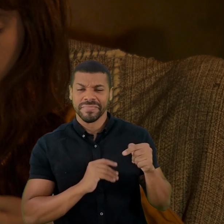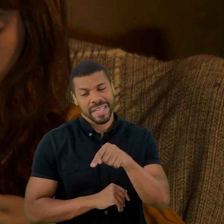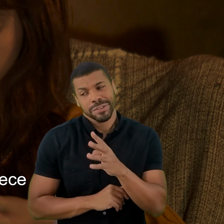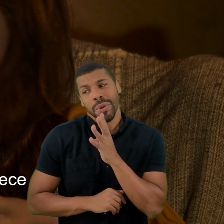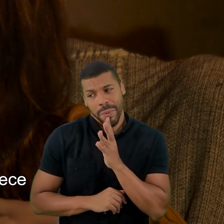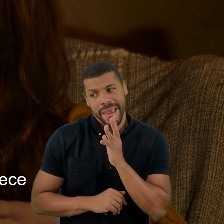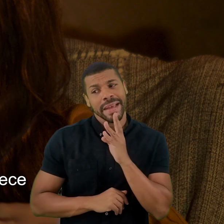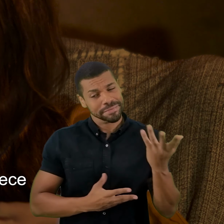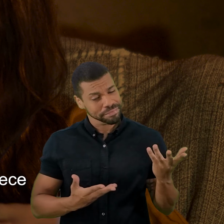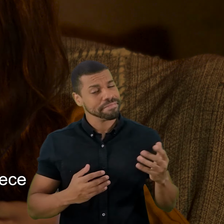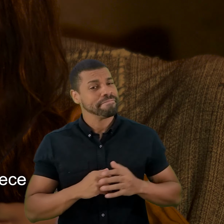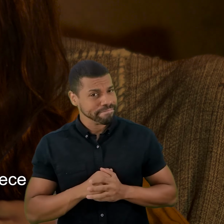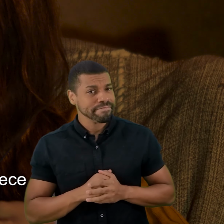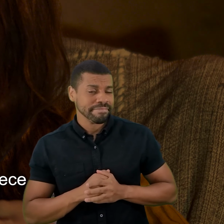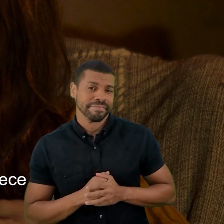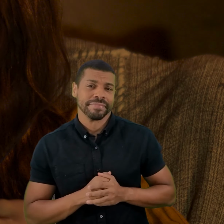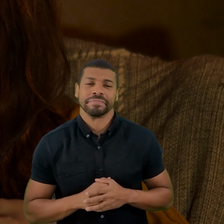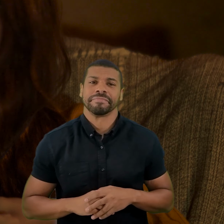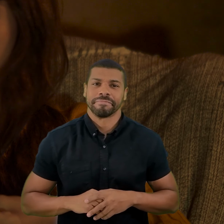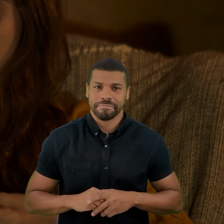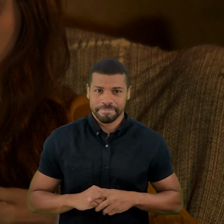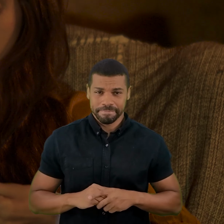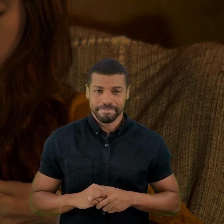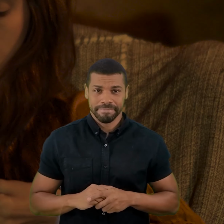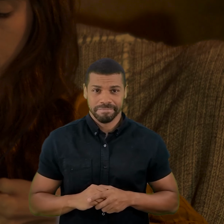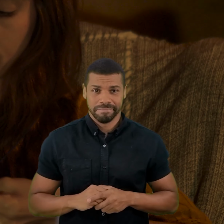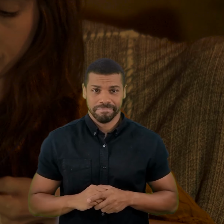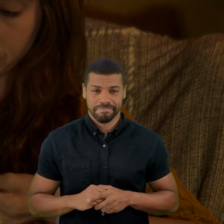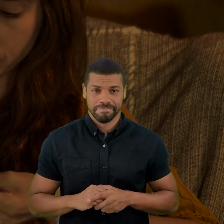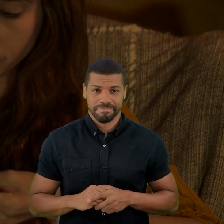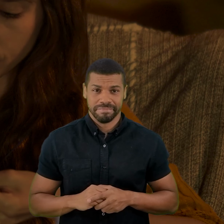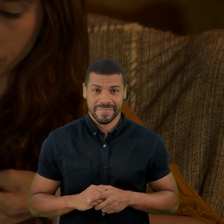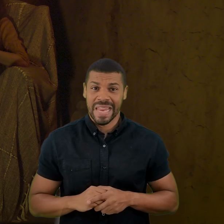Humberto. Essa história que a gente já conhece, mais ou menos como é que funciona, né?